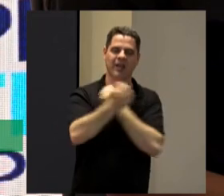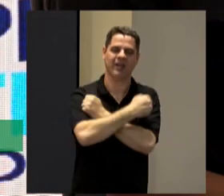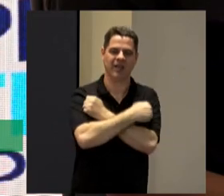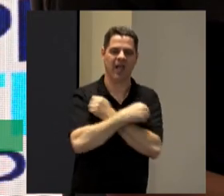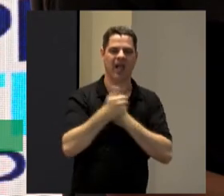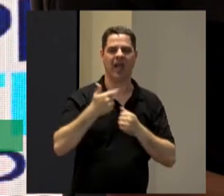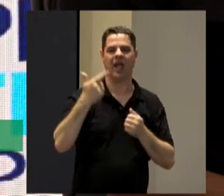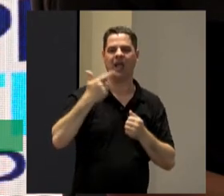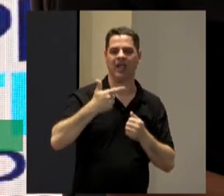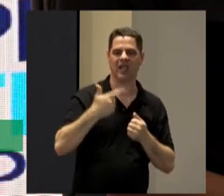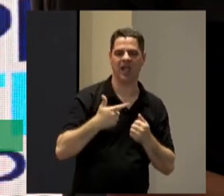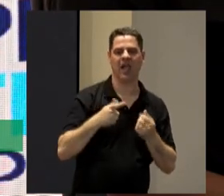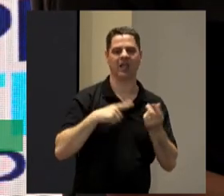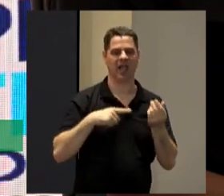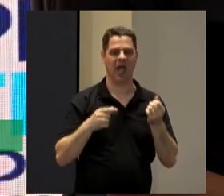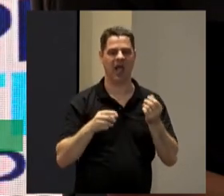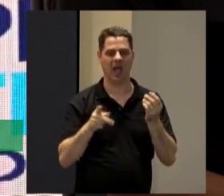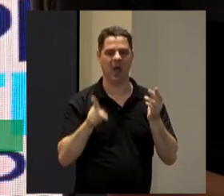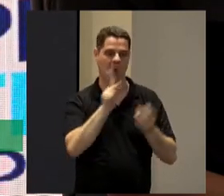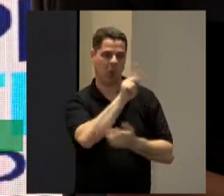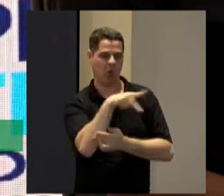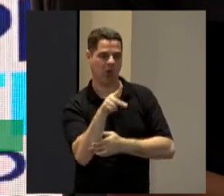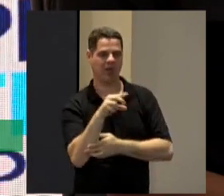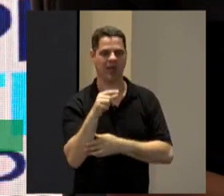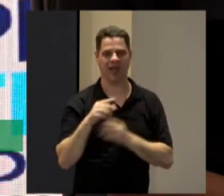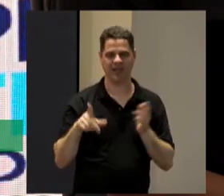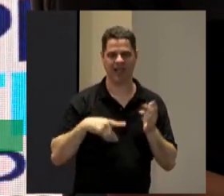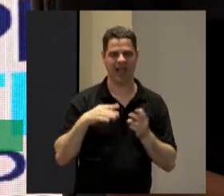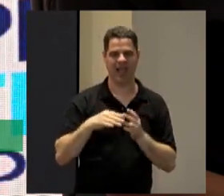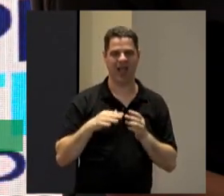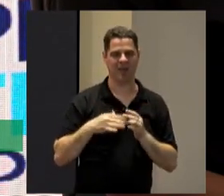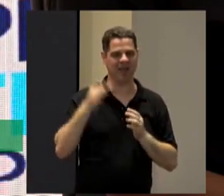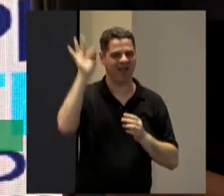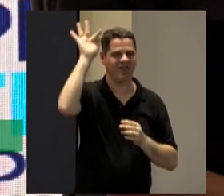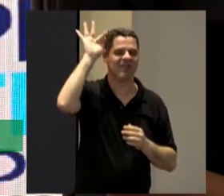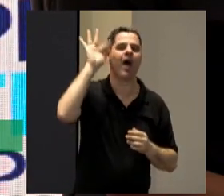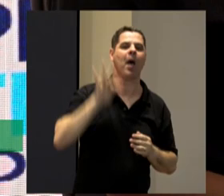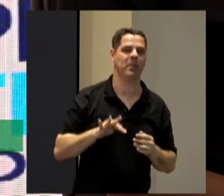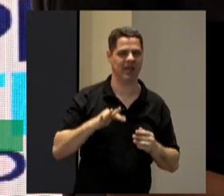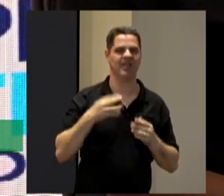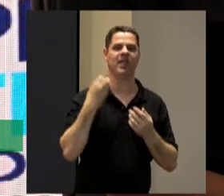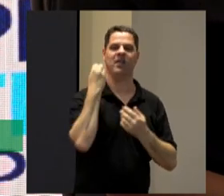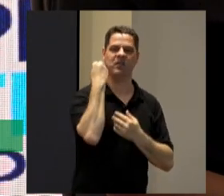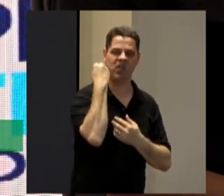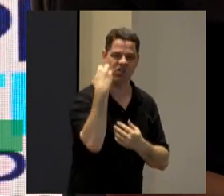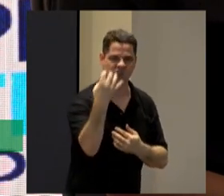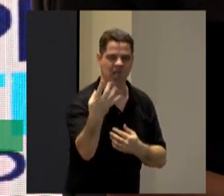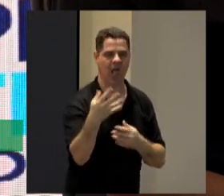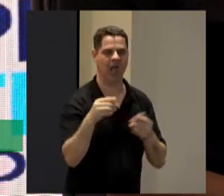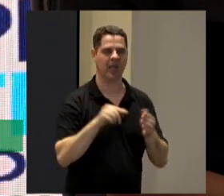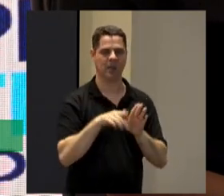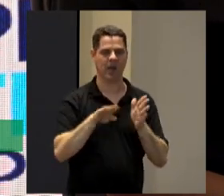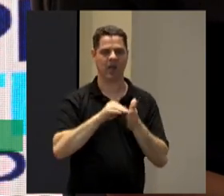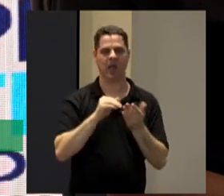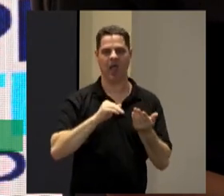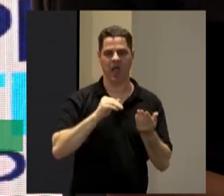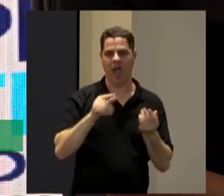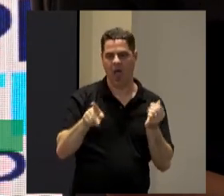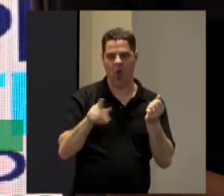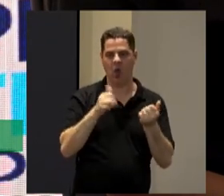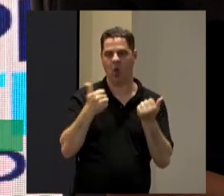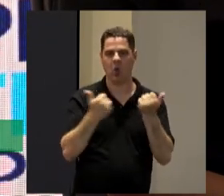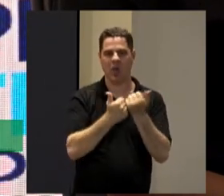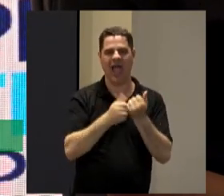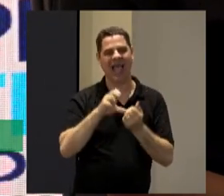nossa subsecretária de Educação Básica, professora Fabrícia, que também está fora, assim como da nossa subsecretária de Gestão,